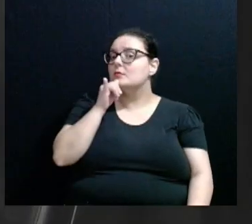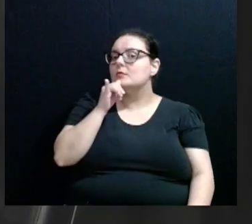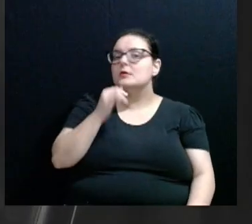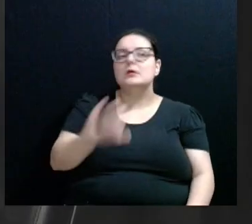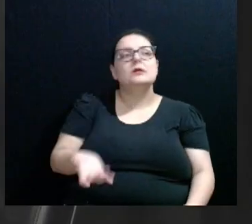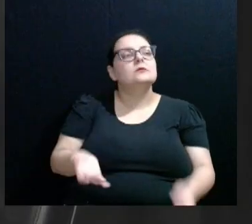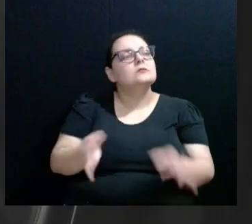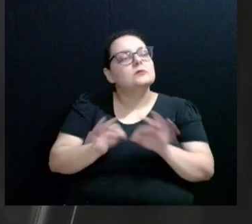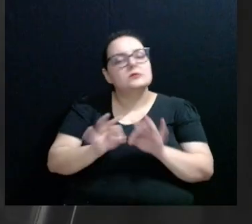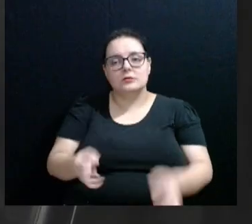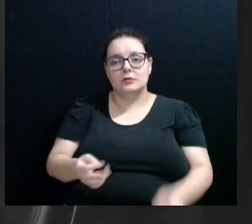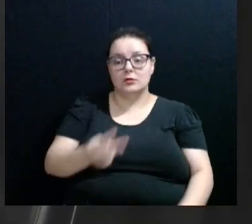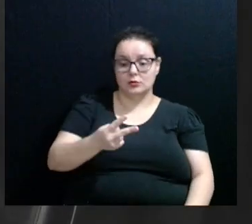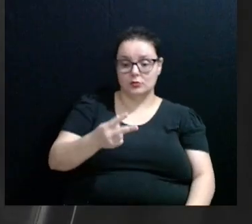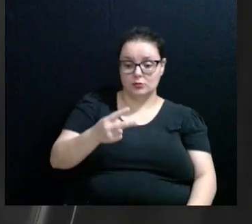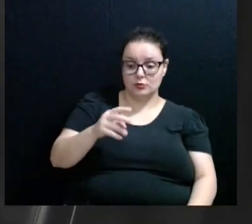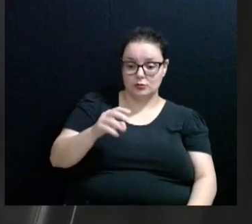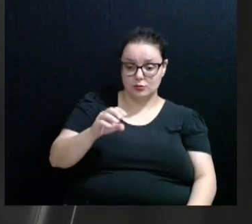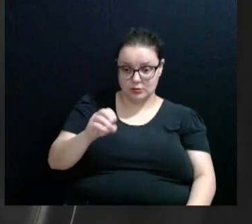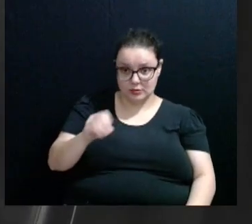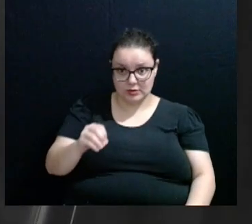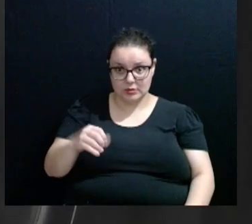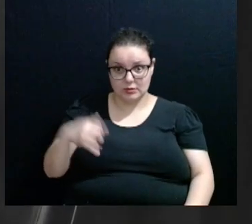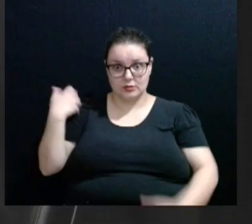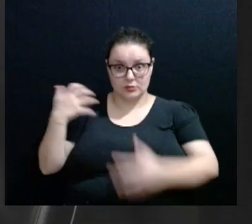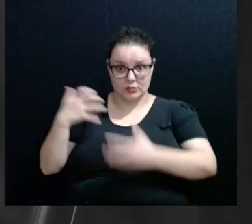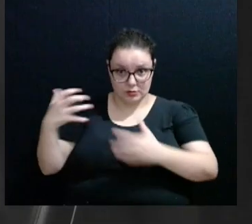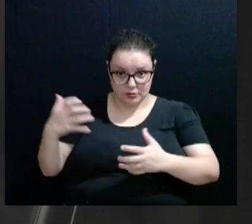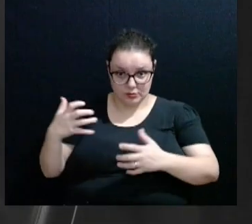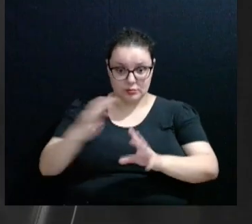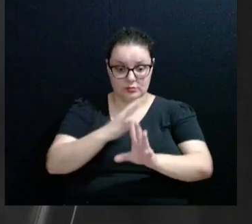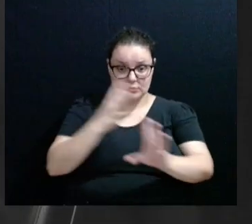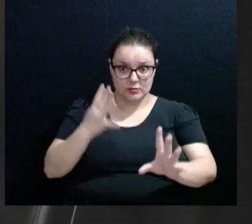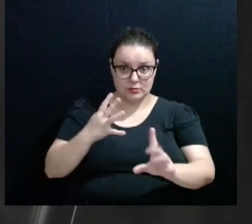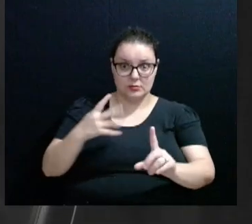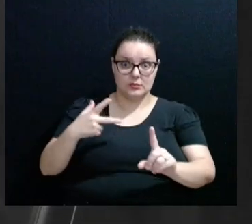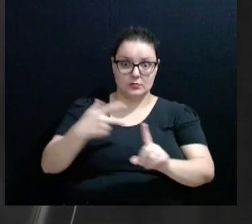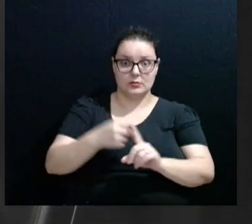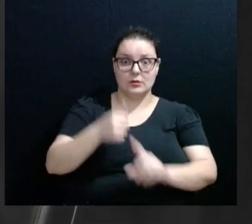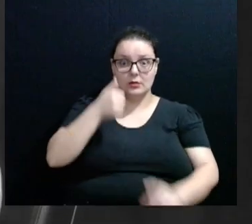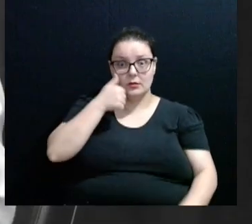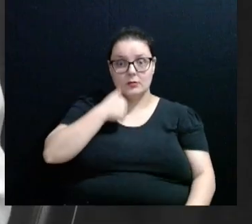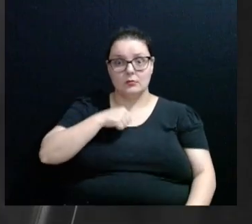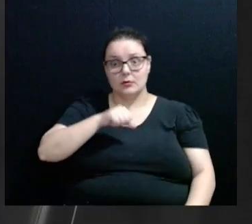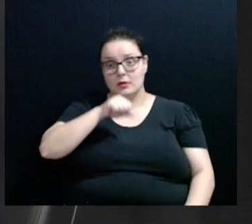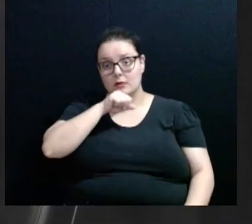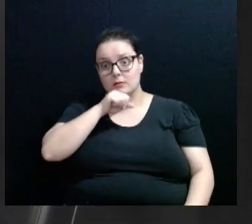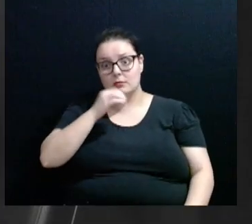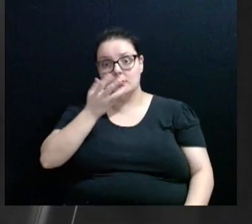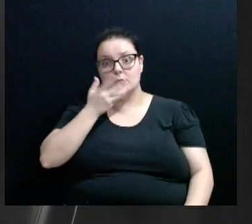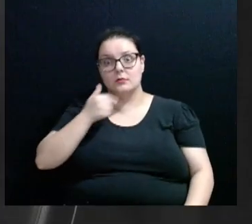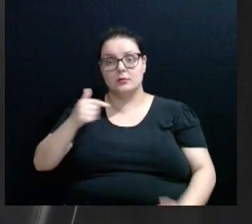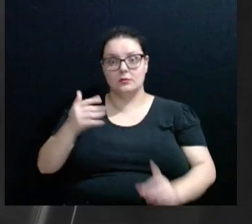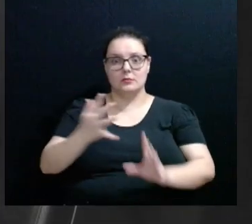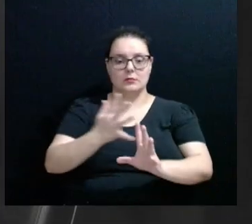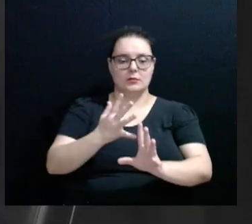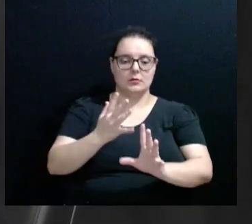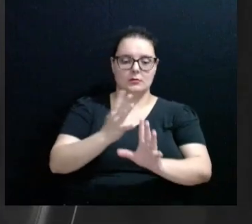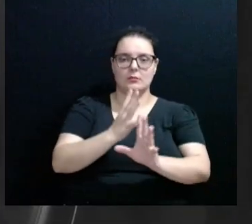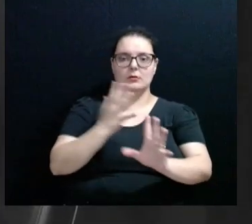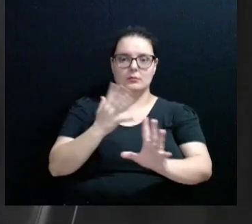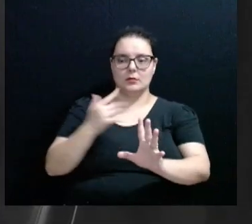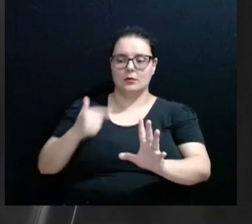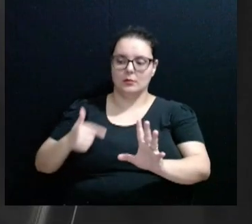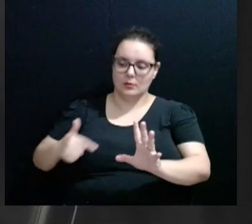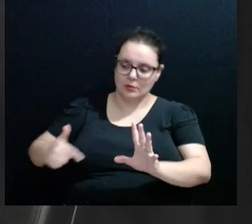idosos para tomar vacina e chegar uma mãe com uma criança, essa mãe tem prioridade sobre todos eles. Hoje, tem